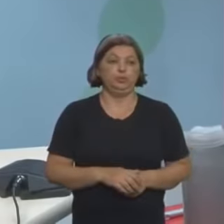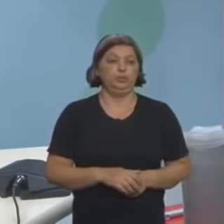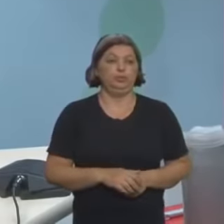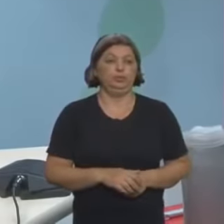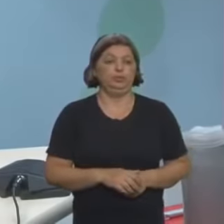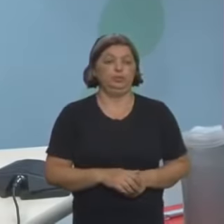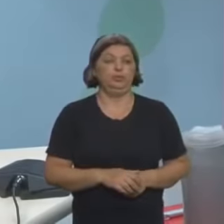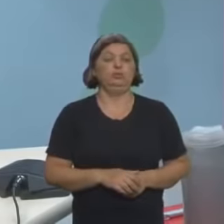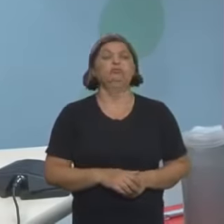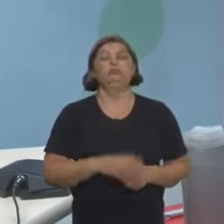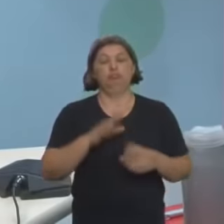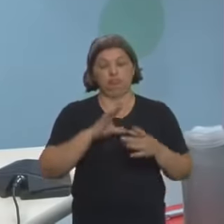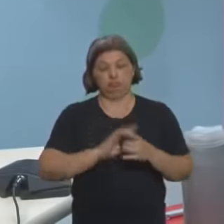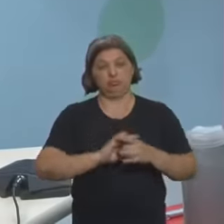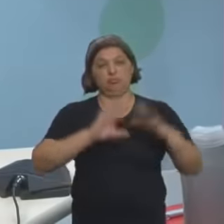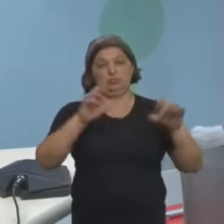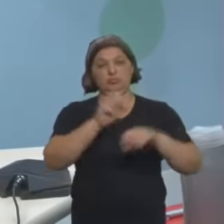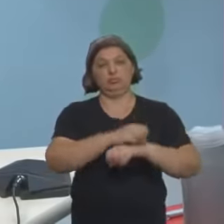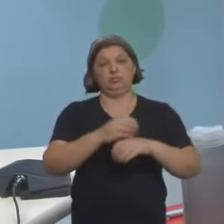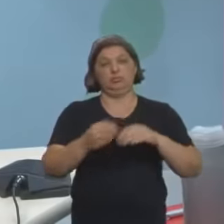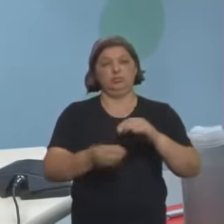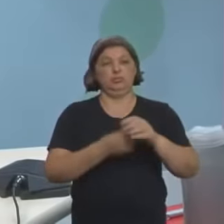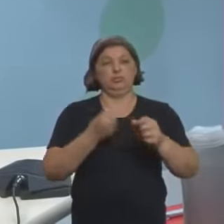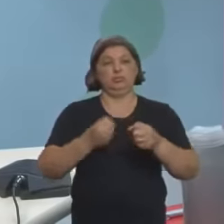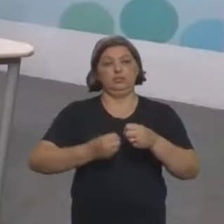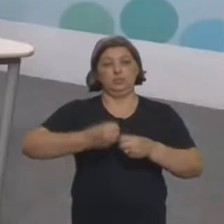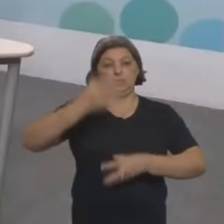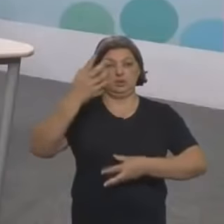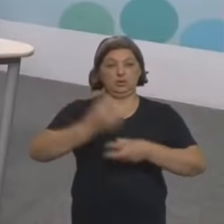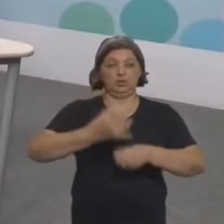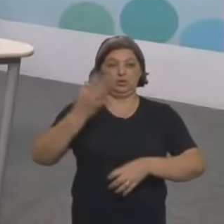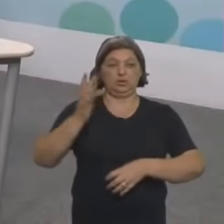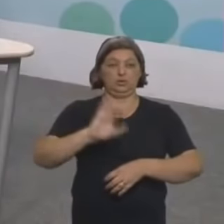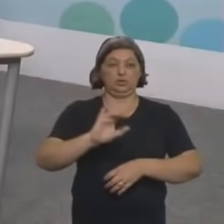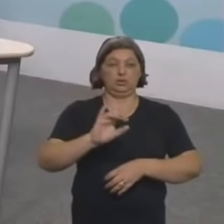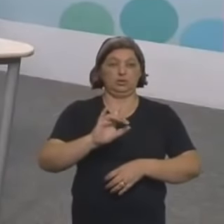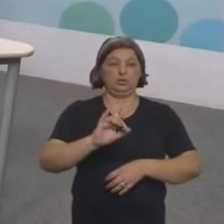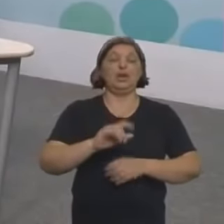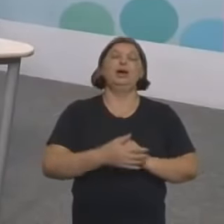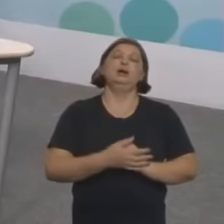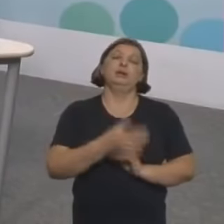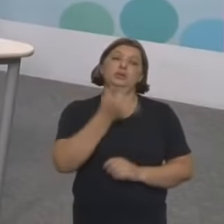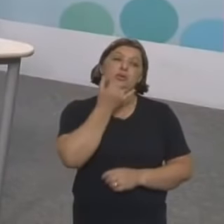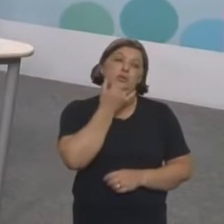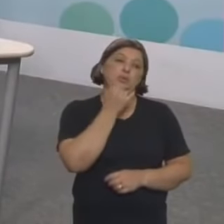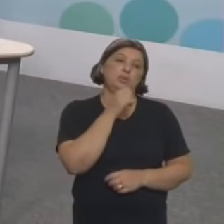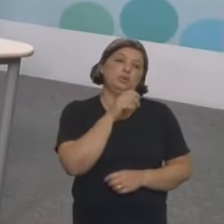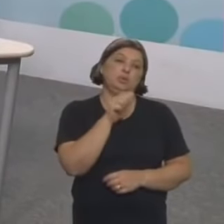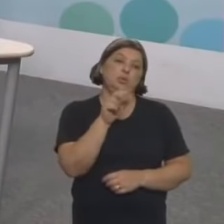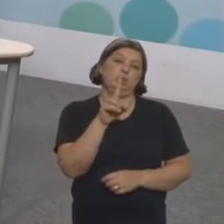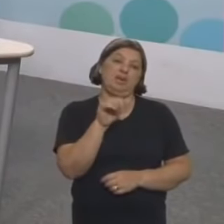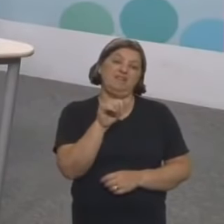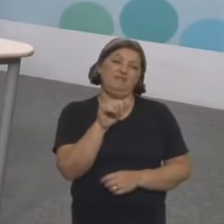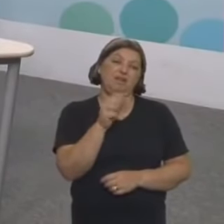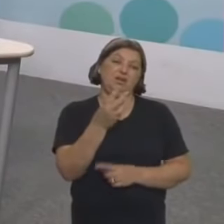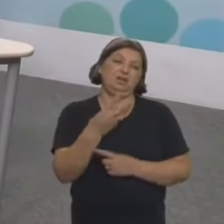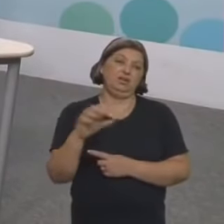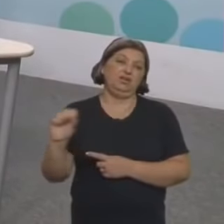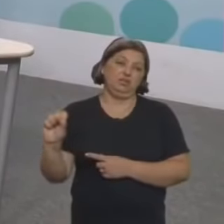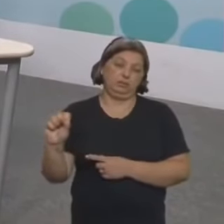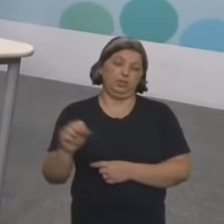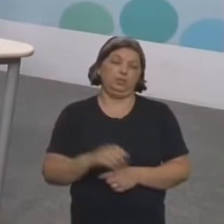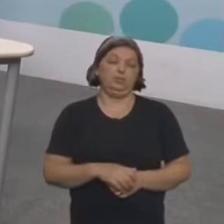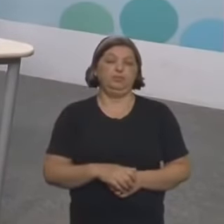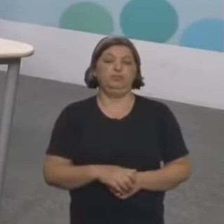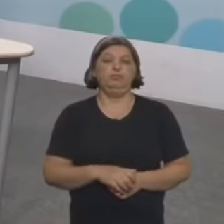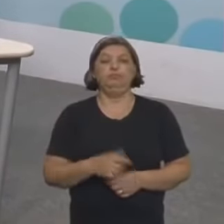essas questões vão ficar disponíveis no chat. Carol? No chat não, no AVA. No AVA. Isso, no AVA da EFAP, tá, gente? Bom,